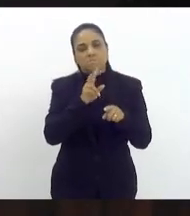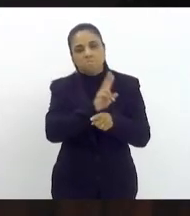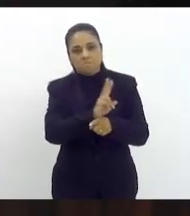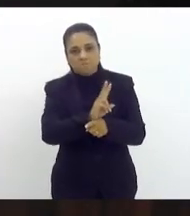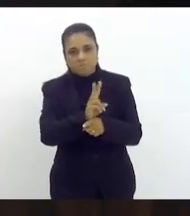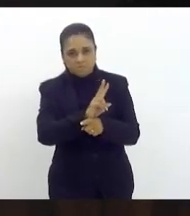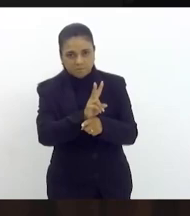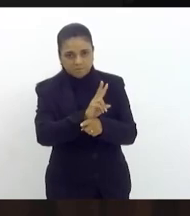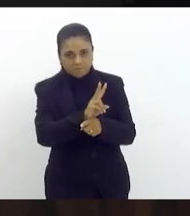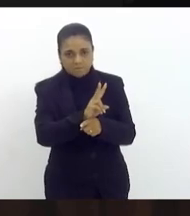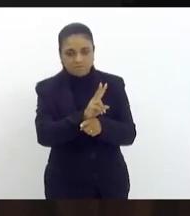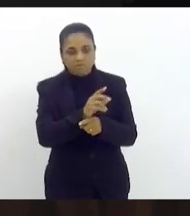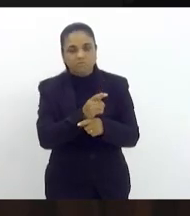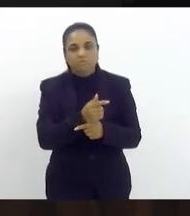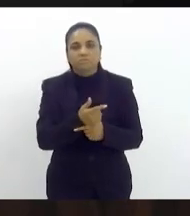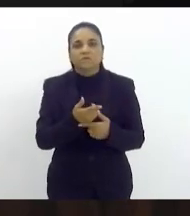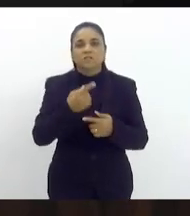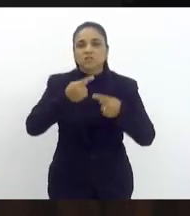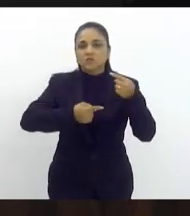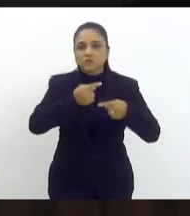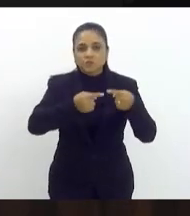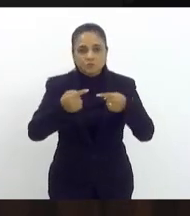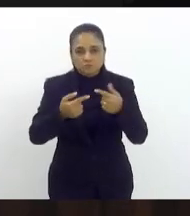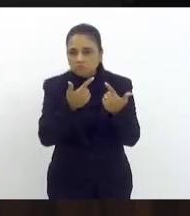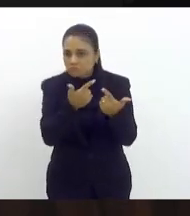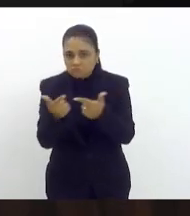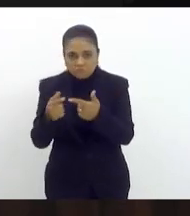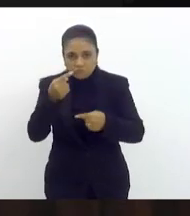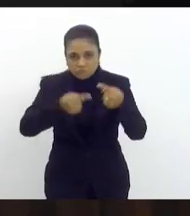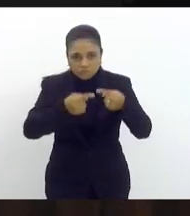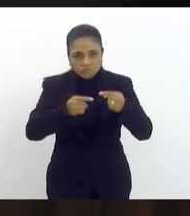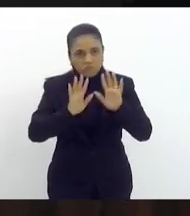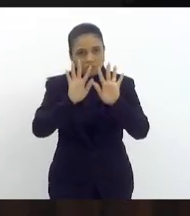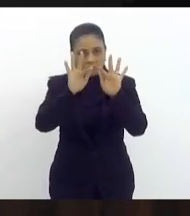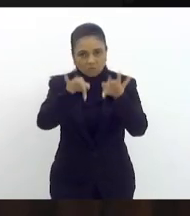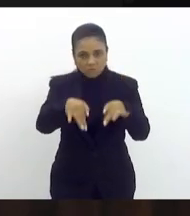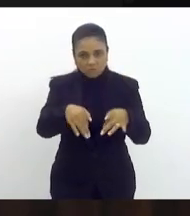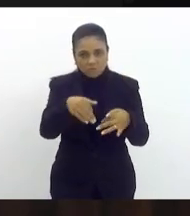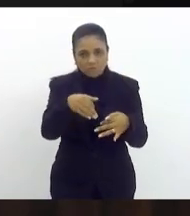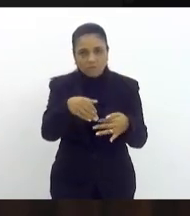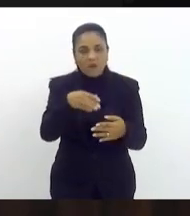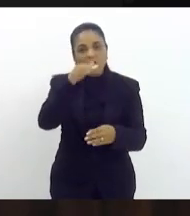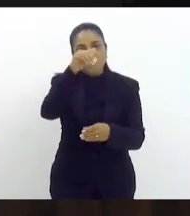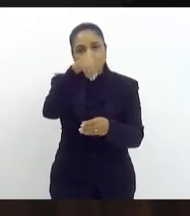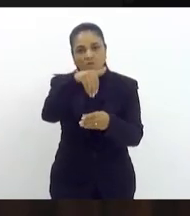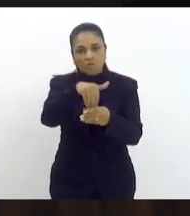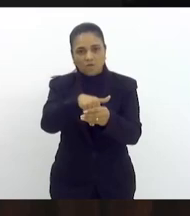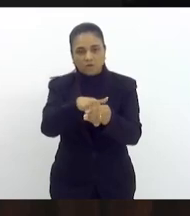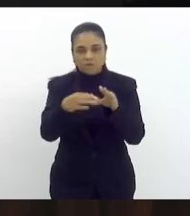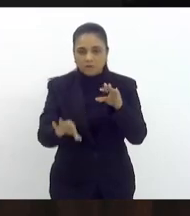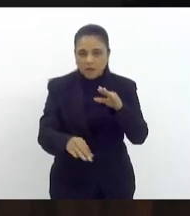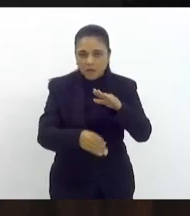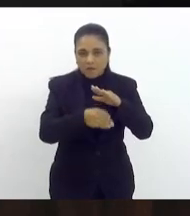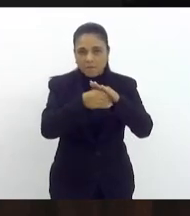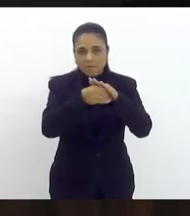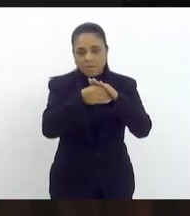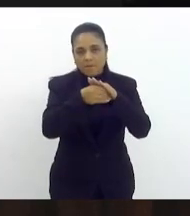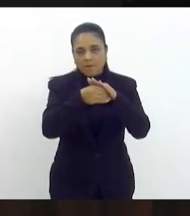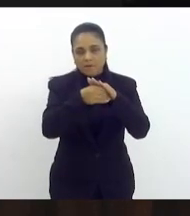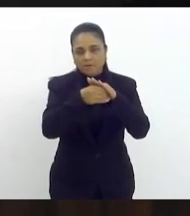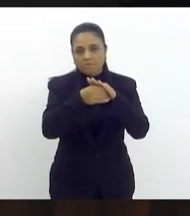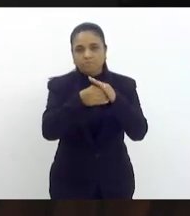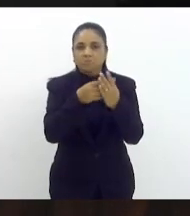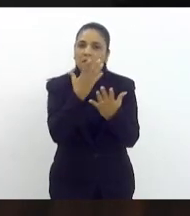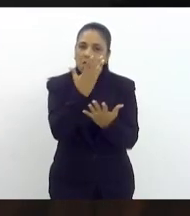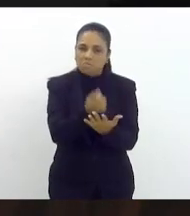providências. Em discussão. Não havendo quem queira discutir, encerrada a discussão, em votação a emenda de redação. Senhores que